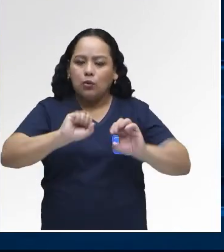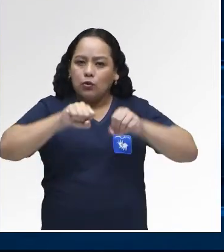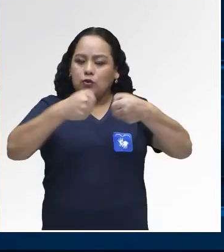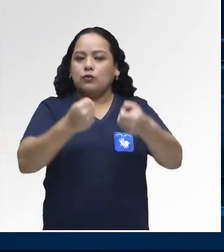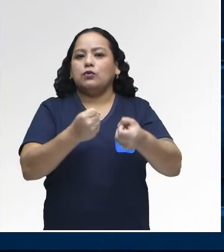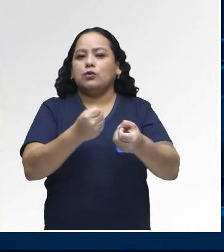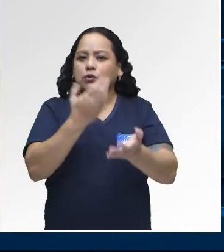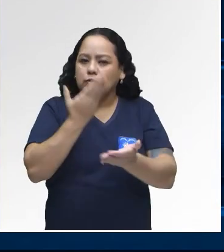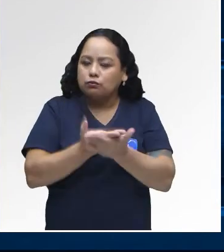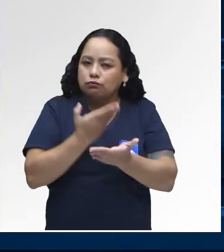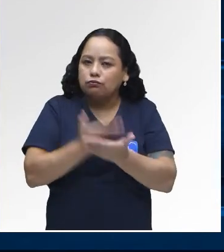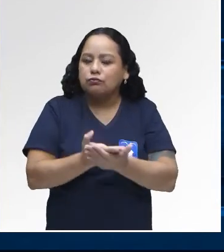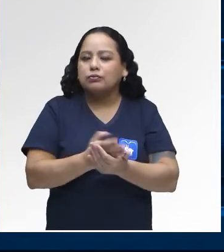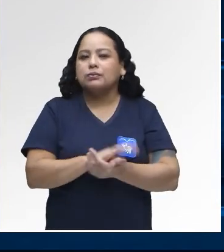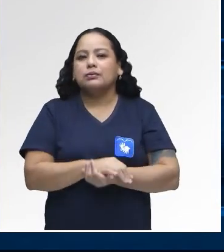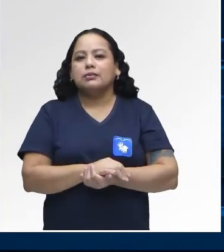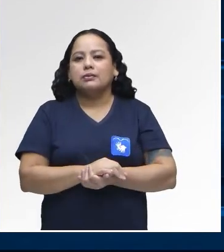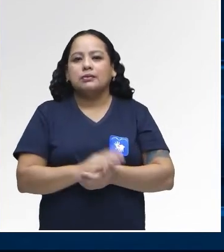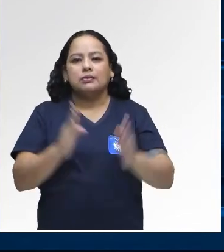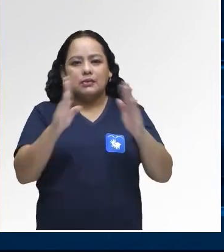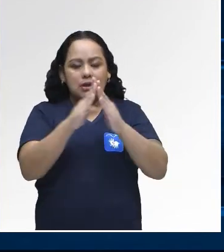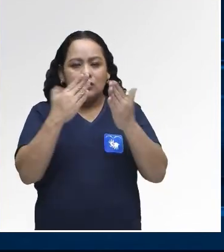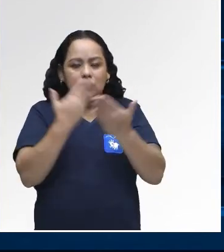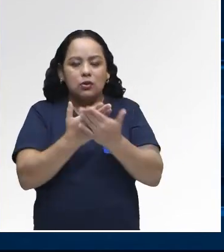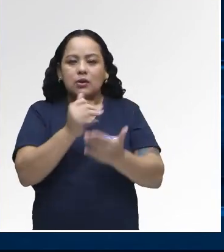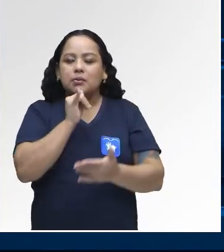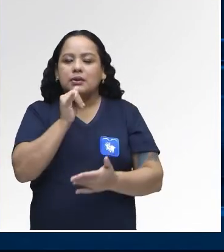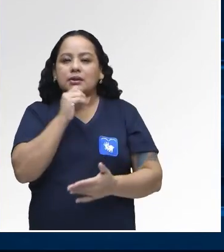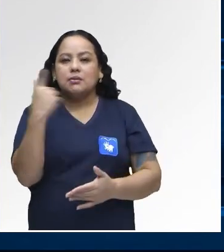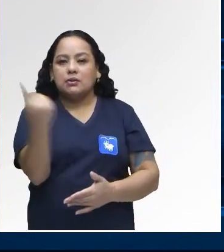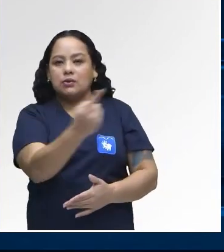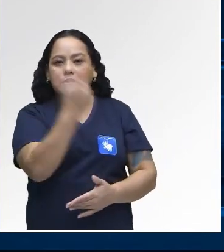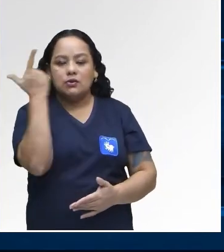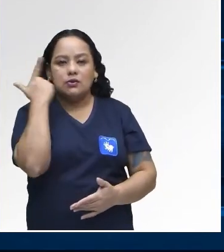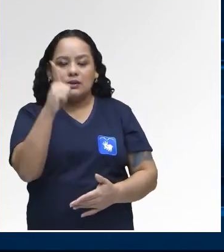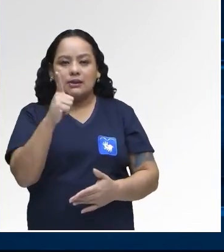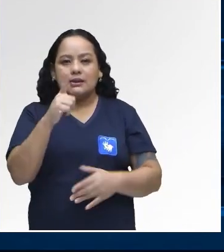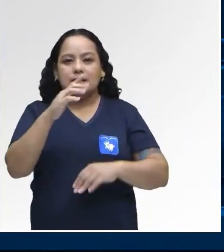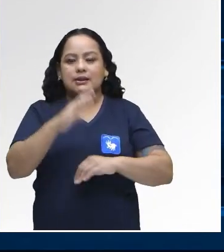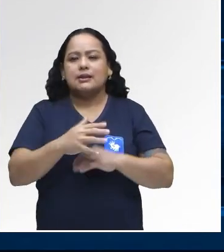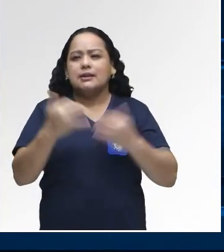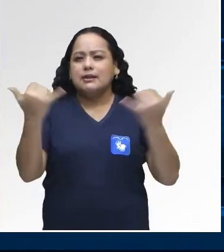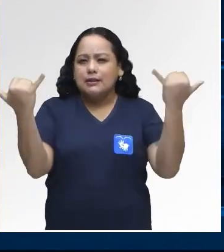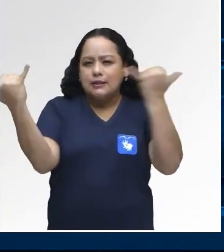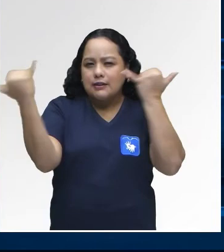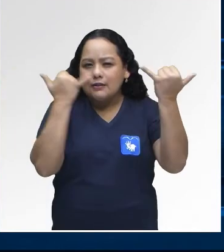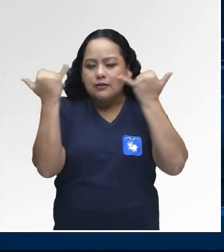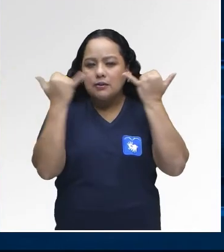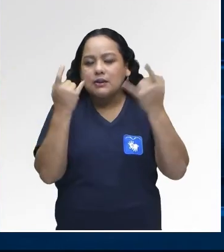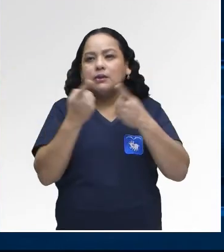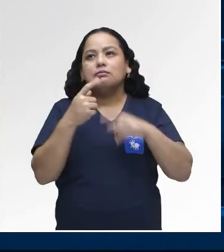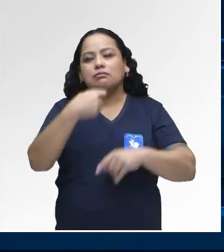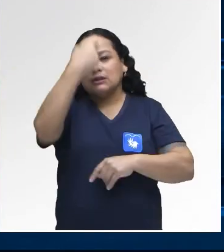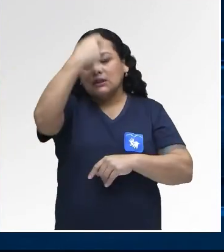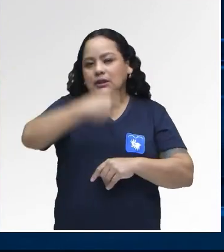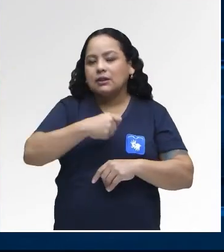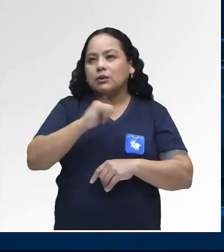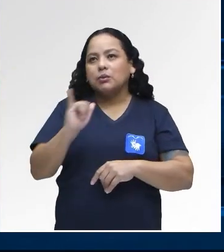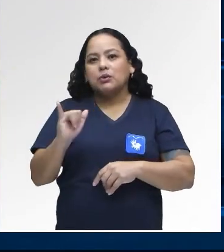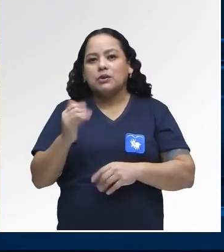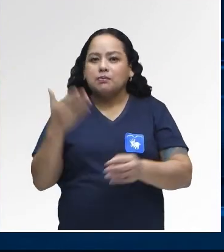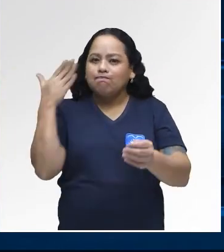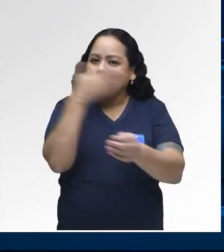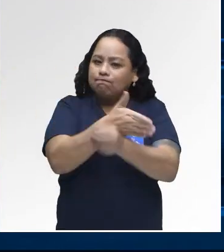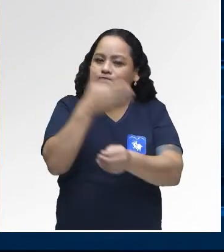acadêmico, ou seja, na escola a gente consegue ter bastante informação, então se eu sou assíduo